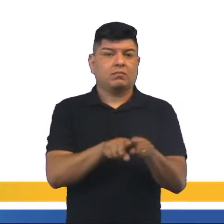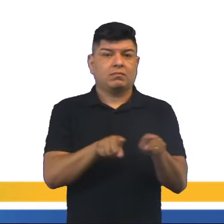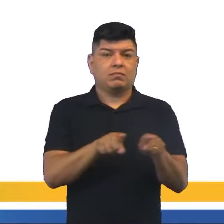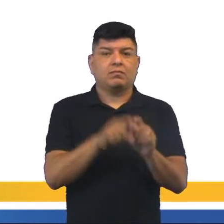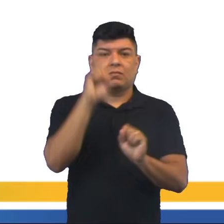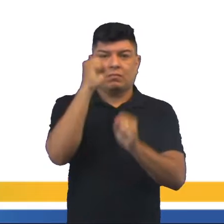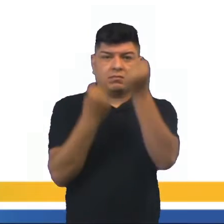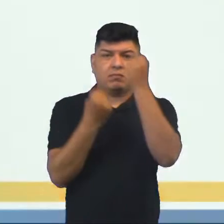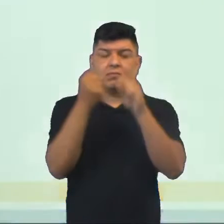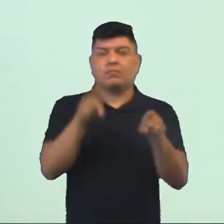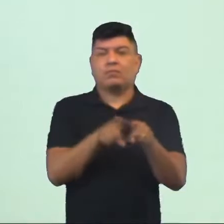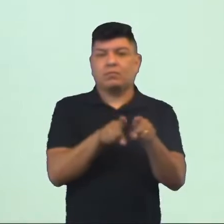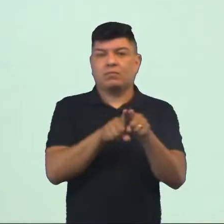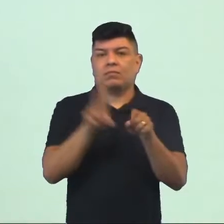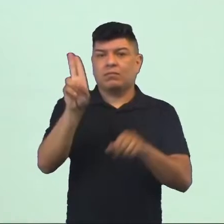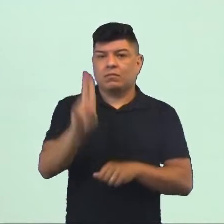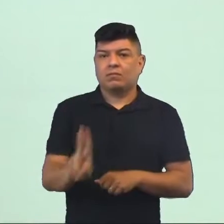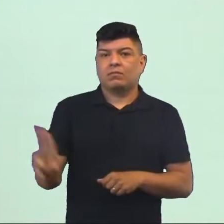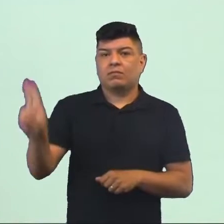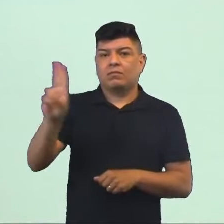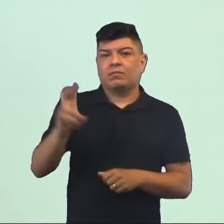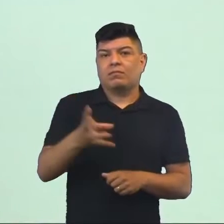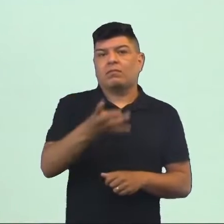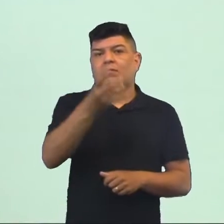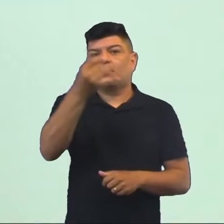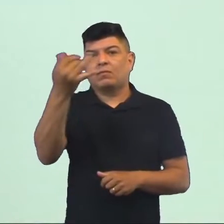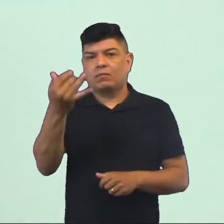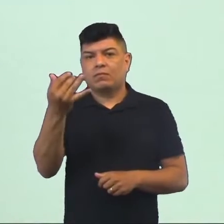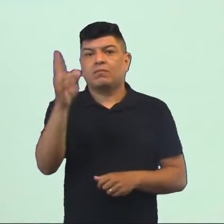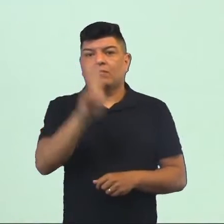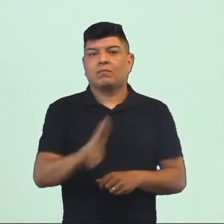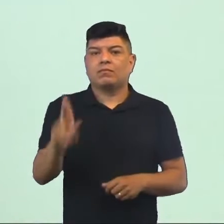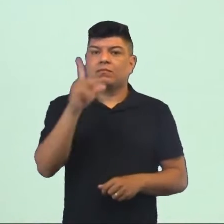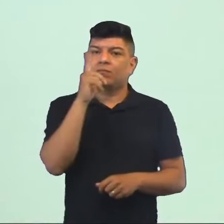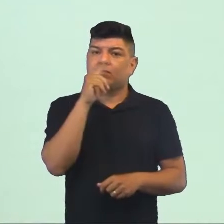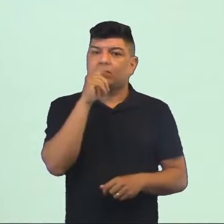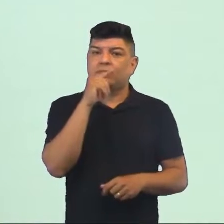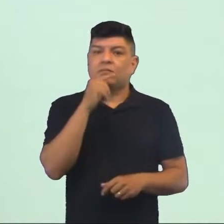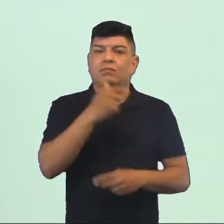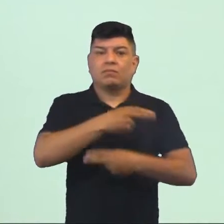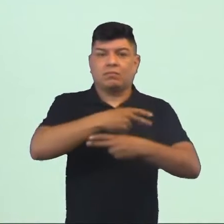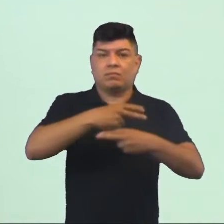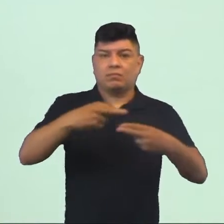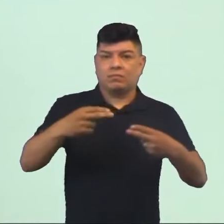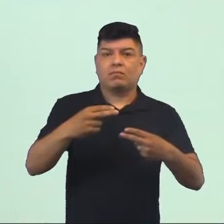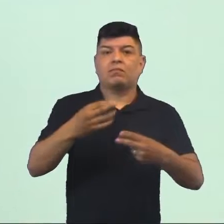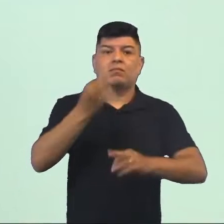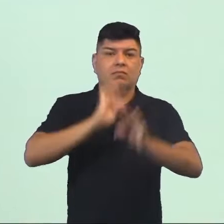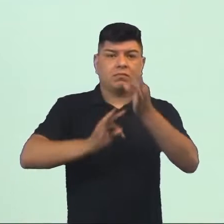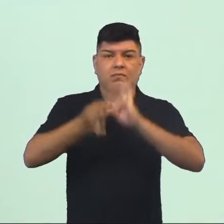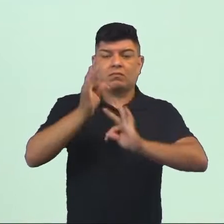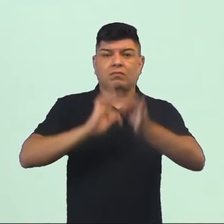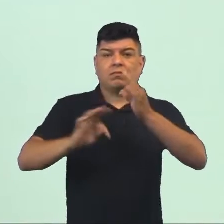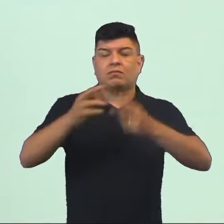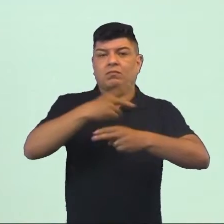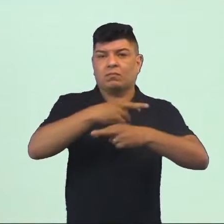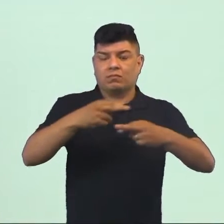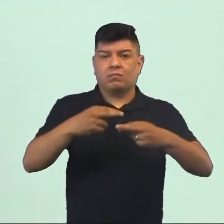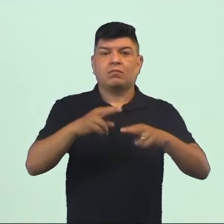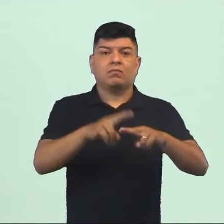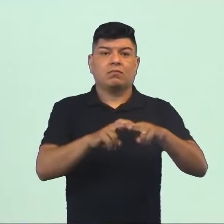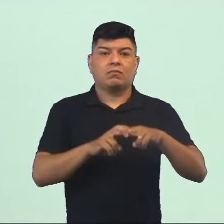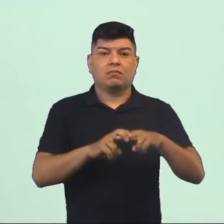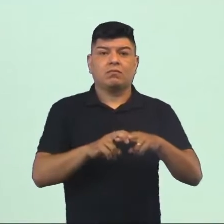também as indústrias, gente, elas utilizam grande quantidade de água na produção de seus eletroeletrônicos, de seus produtos.